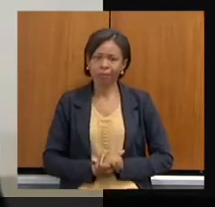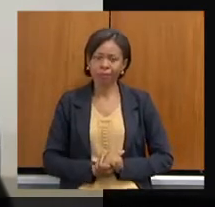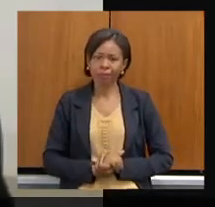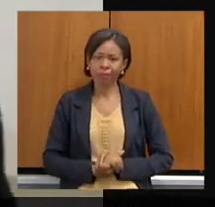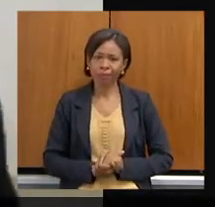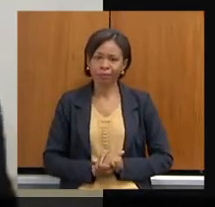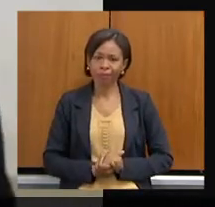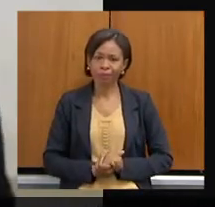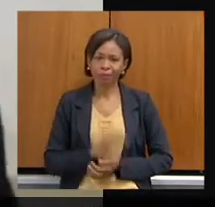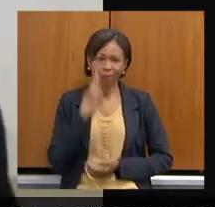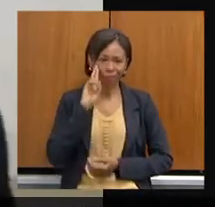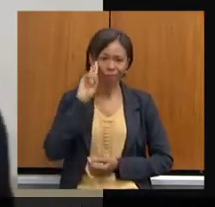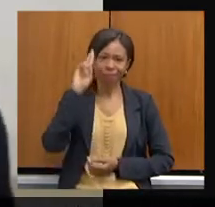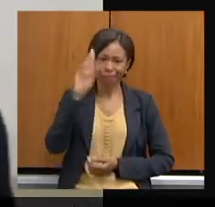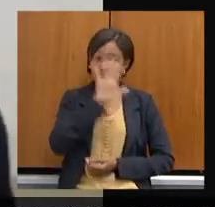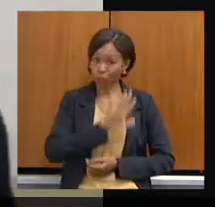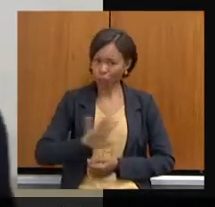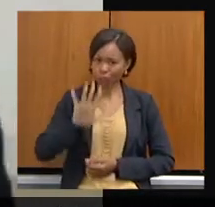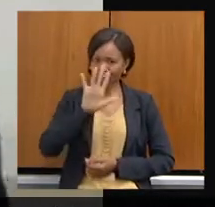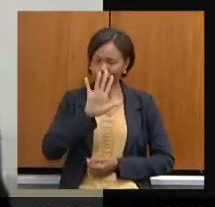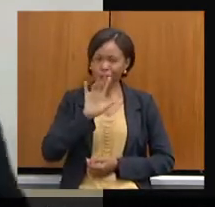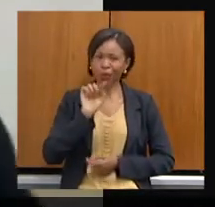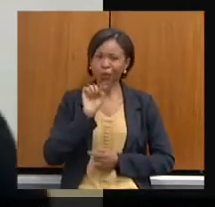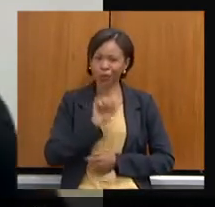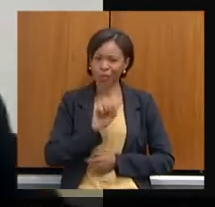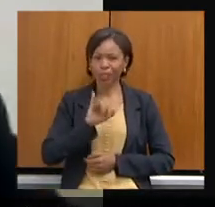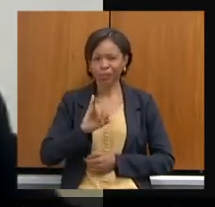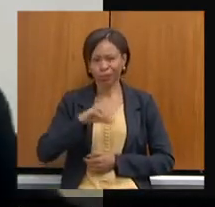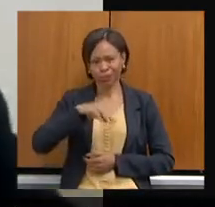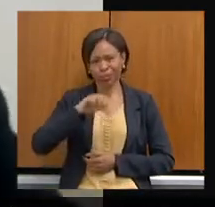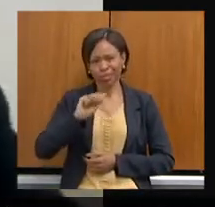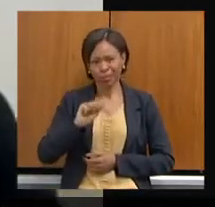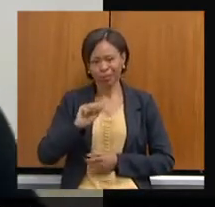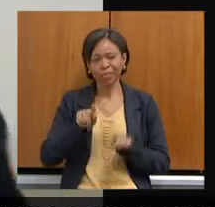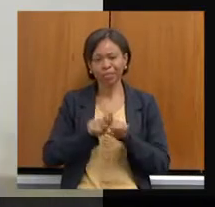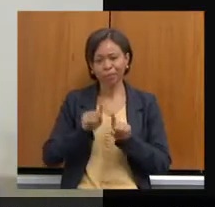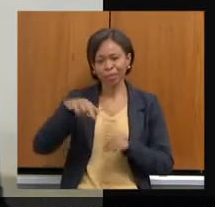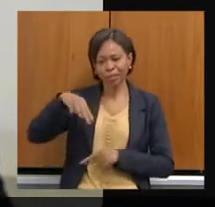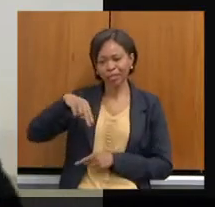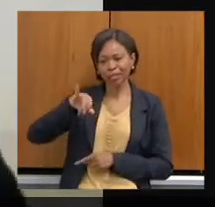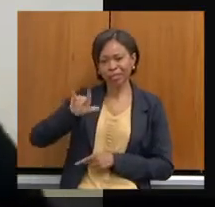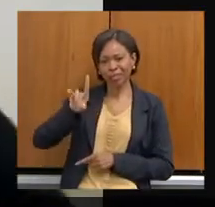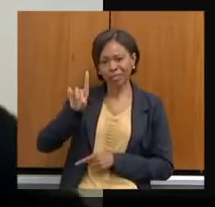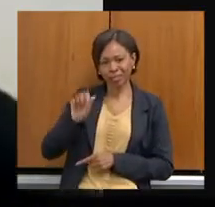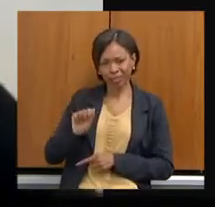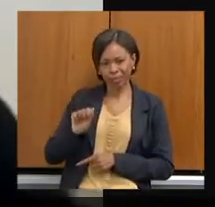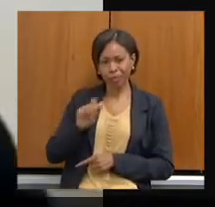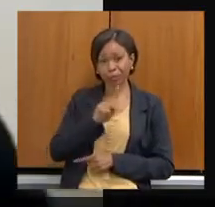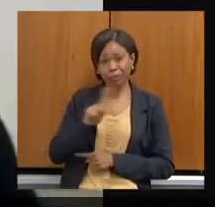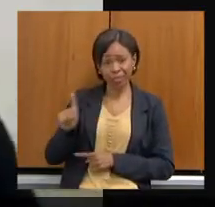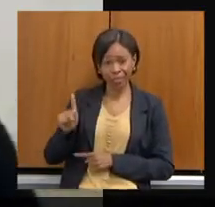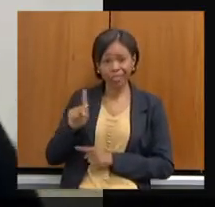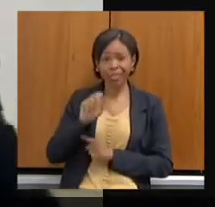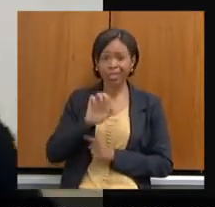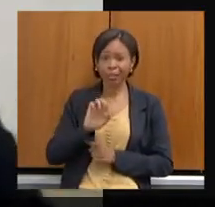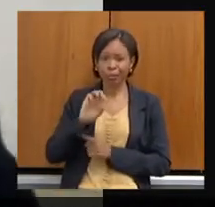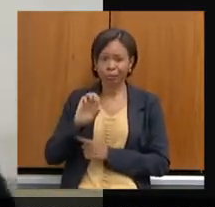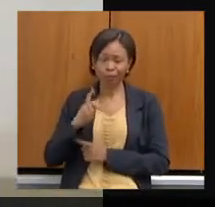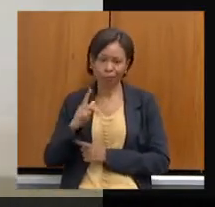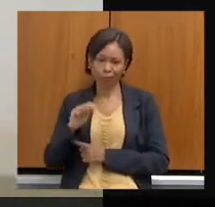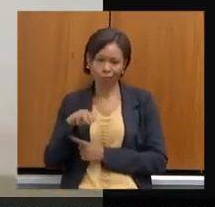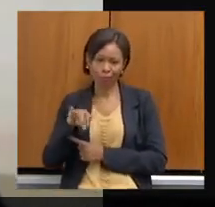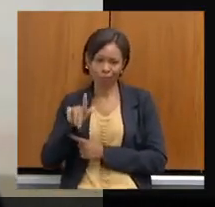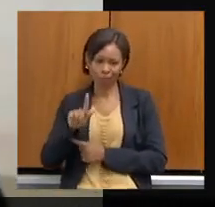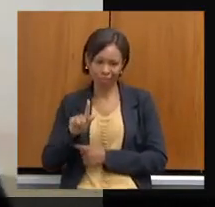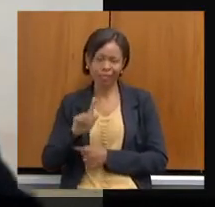geral do clima professora Nilda presidente da EPAMIG e desejo boas vindas ao